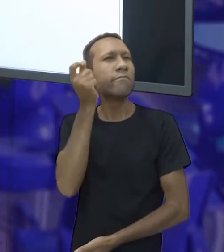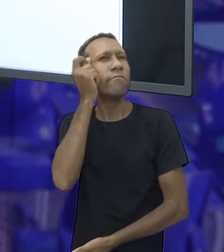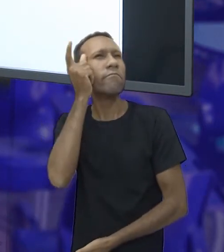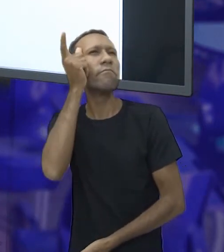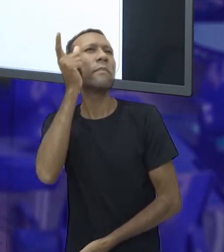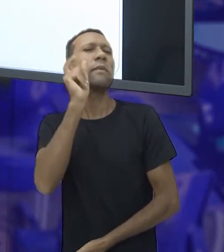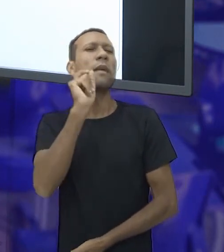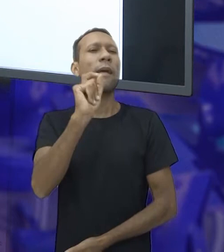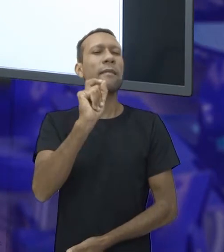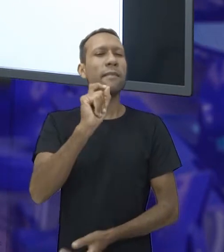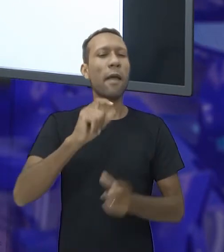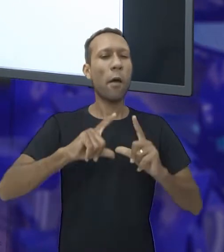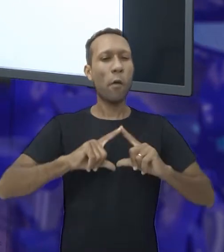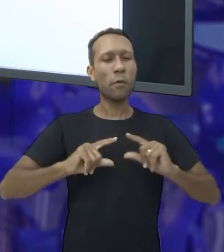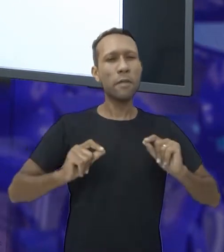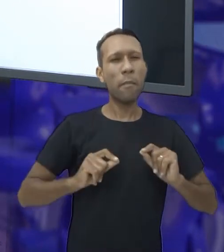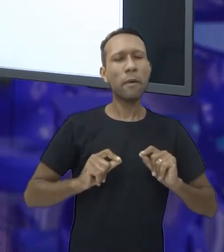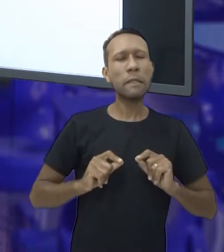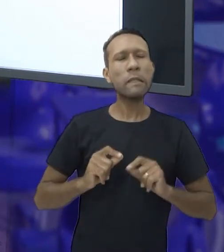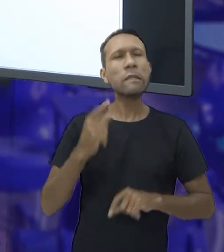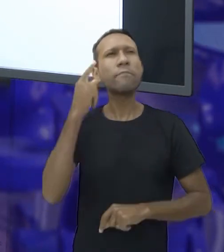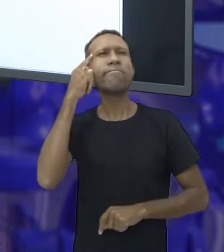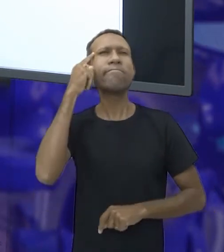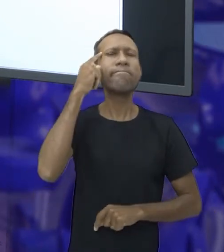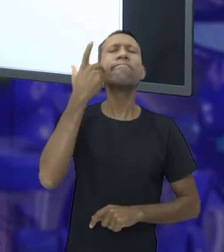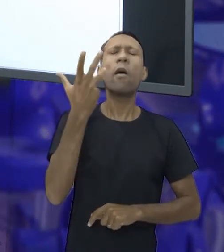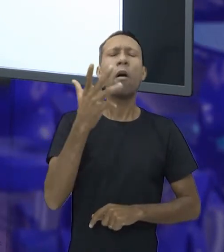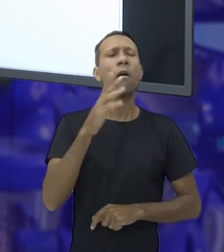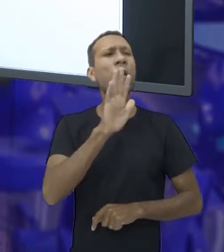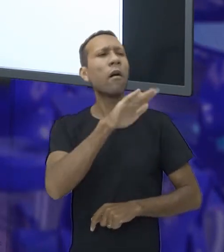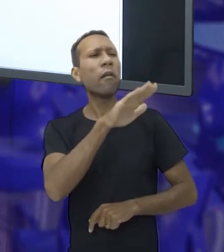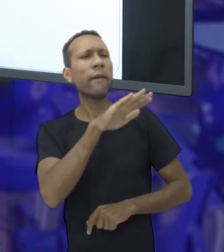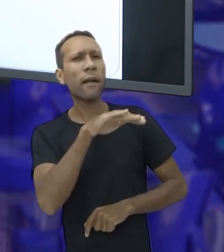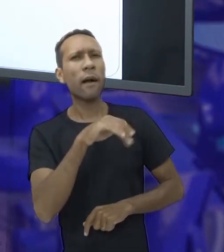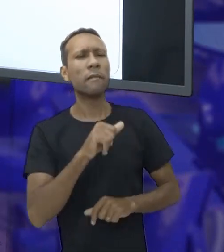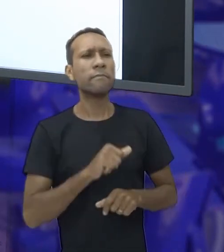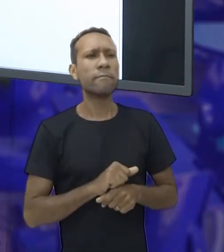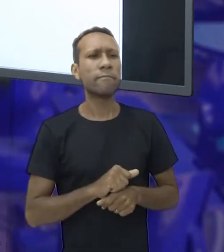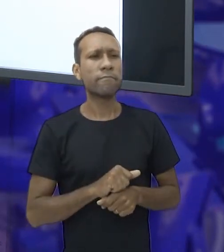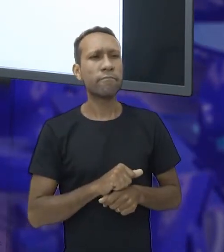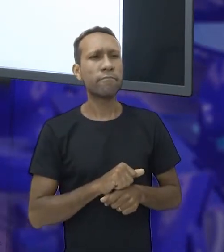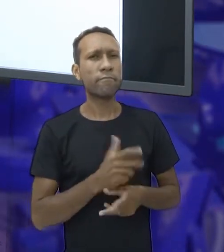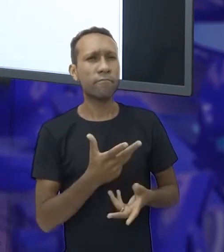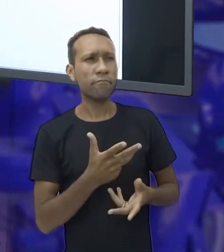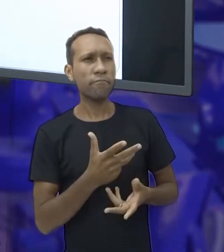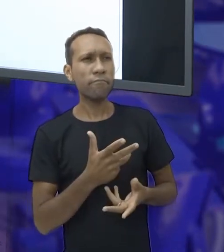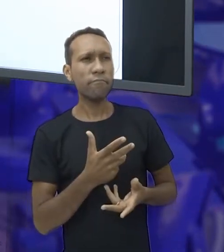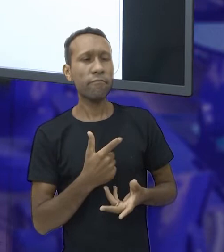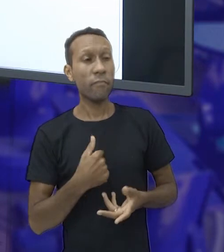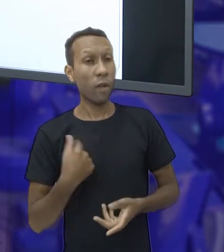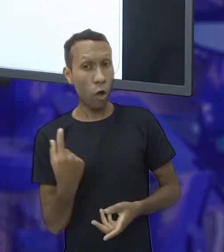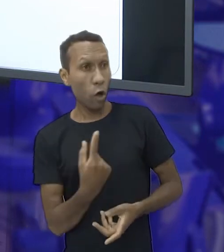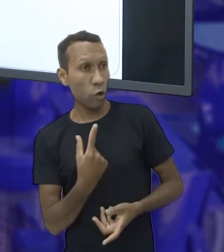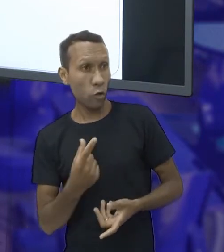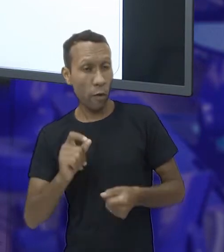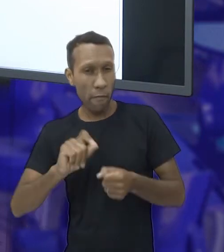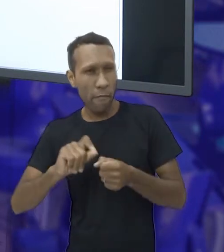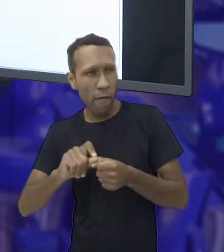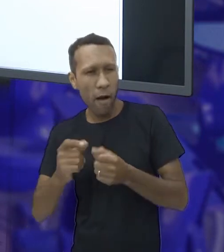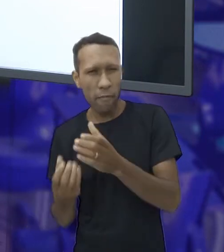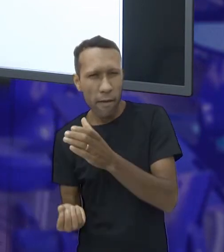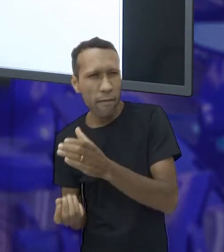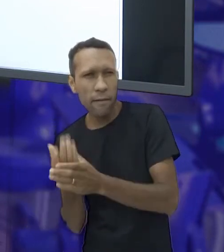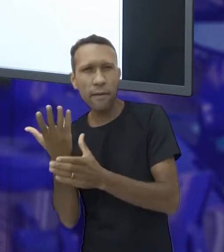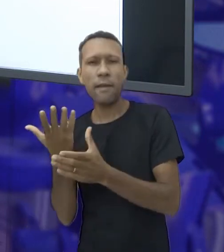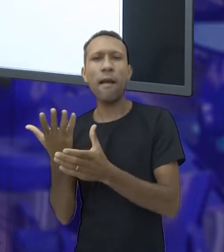quando os japoneses da Toyota resolveram dizer assim, ó, vamos fazer o seguinte, a gente vai desenvolver um